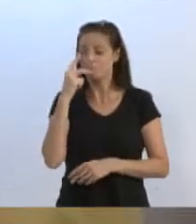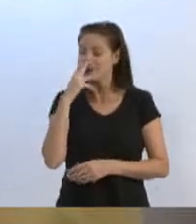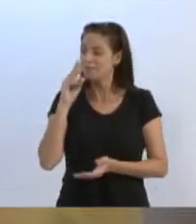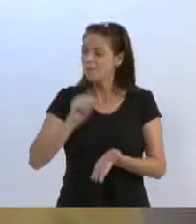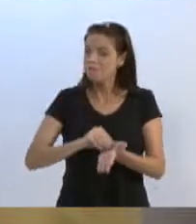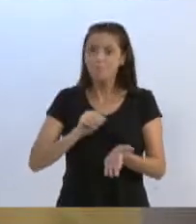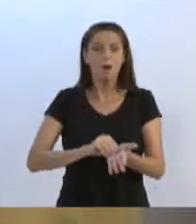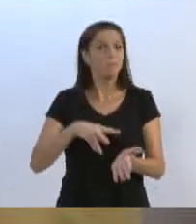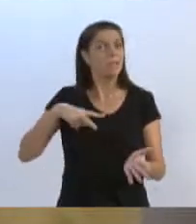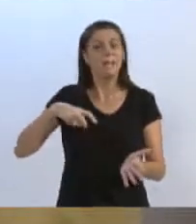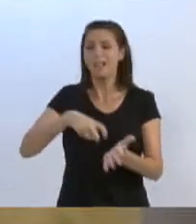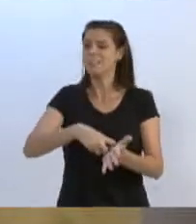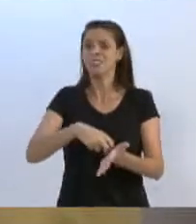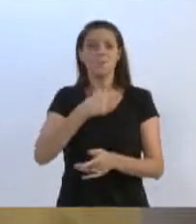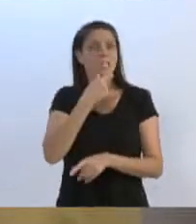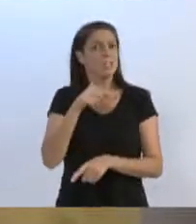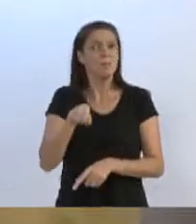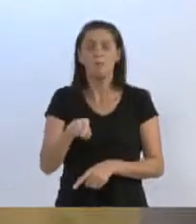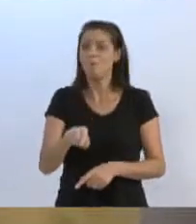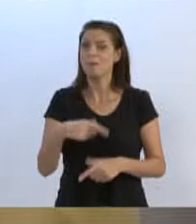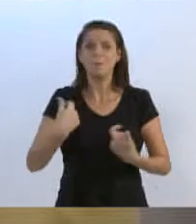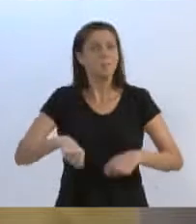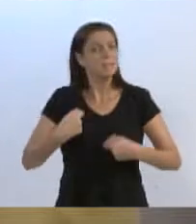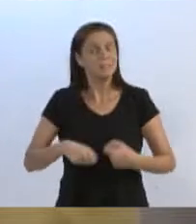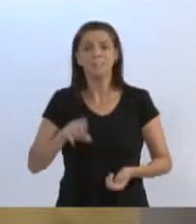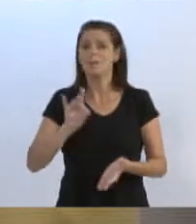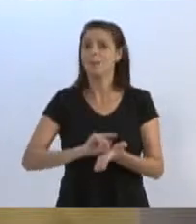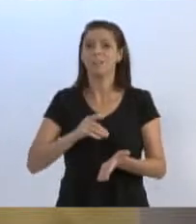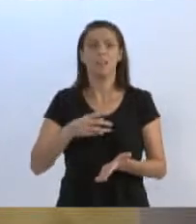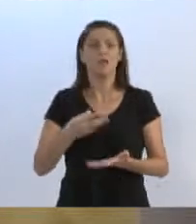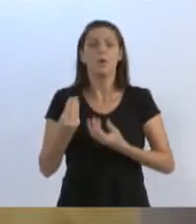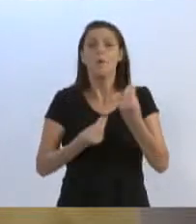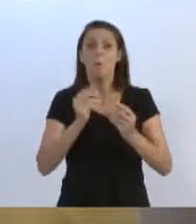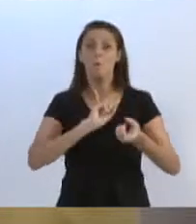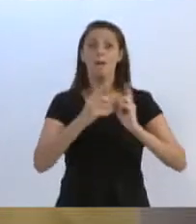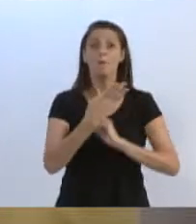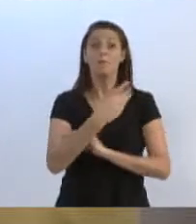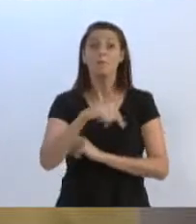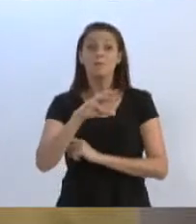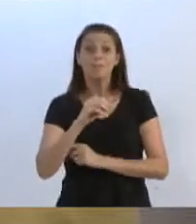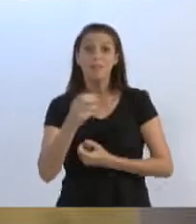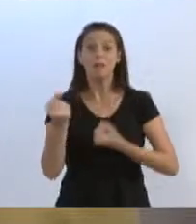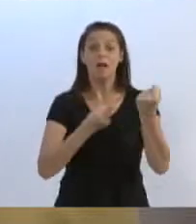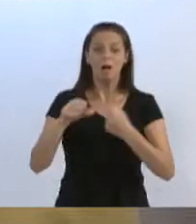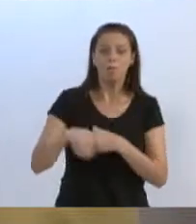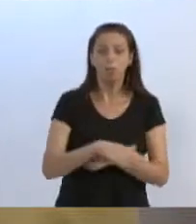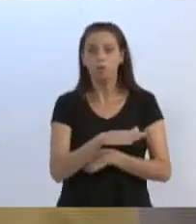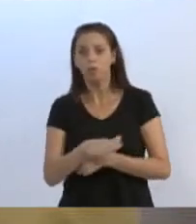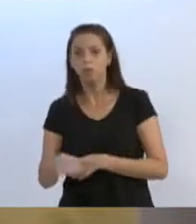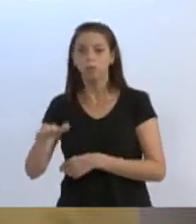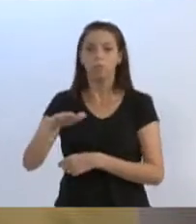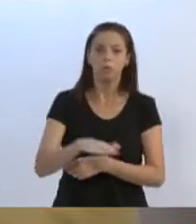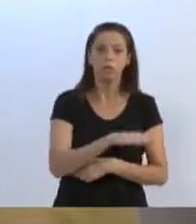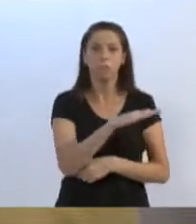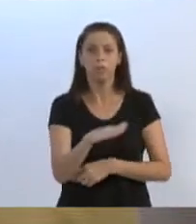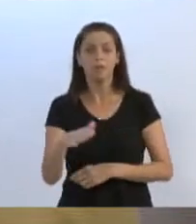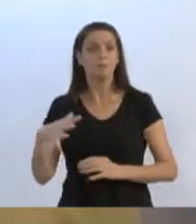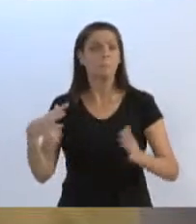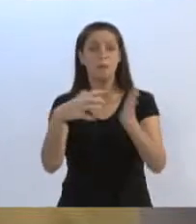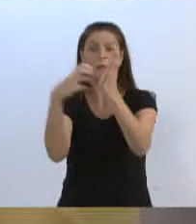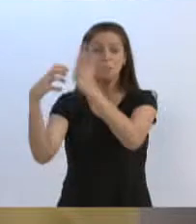coragem àqueles cidadãos a ir costurando a br-470 que infelizmente está matando muita gente